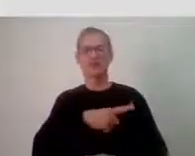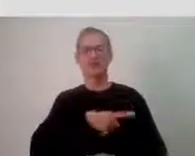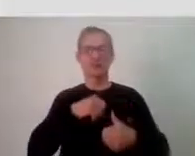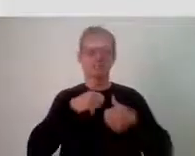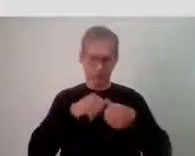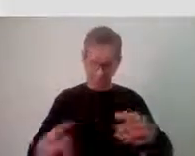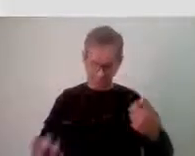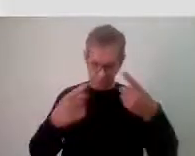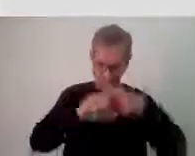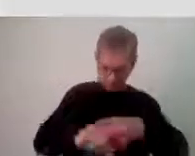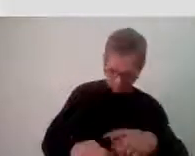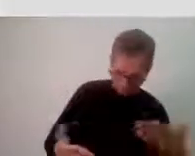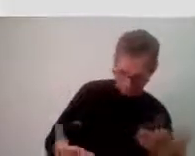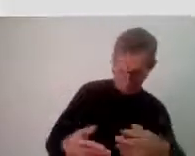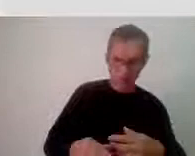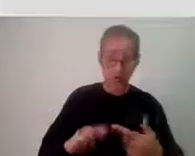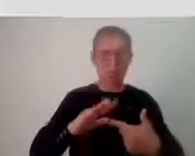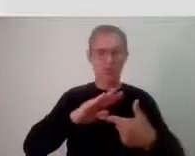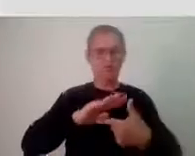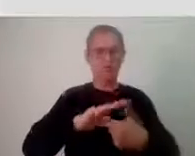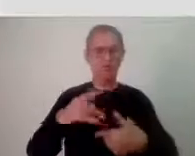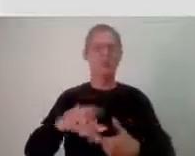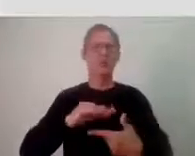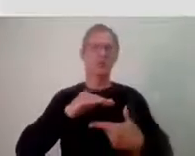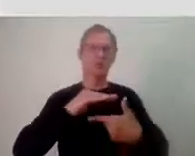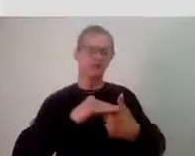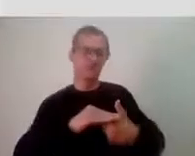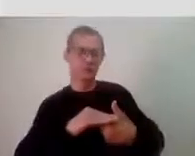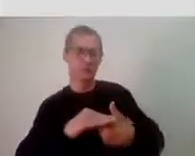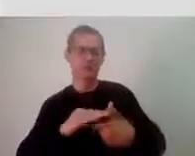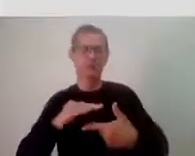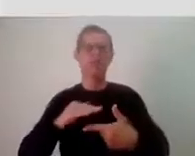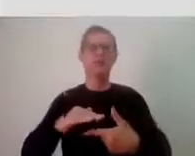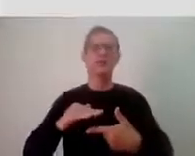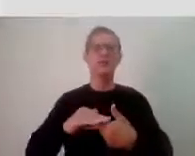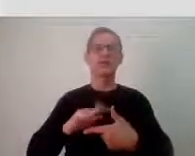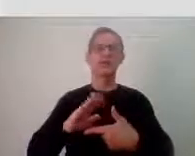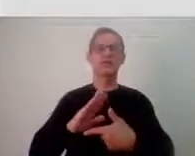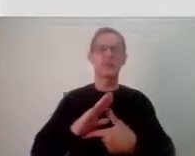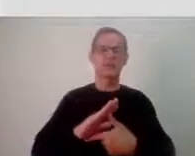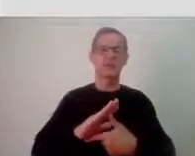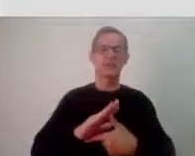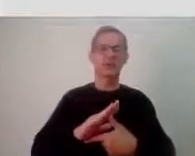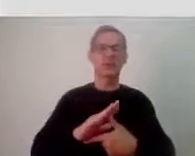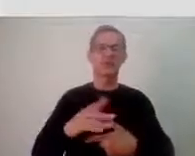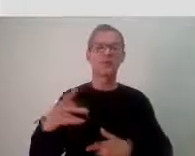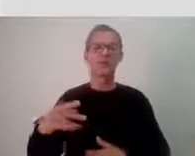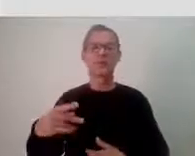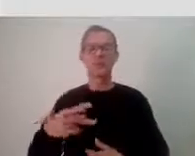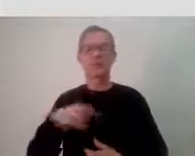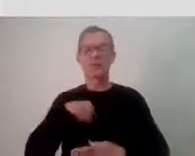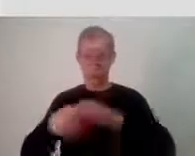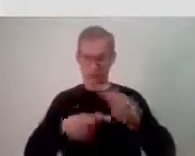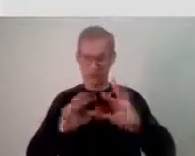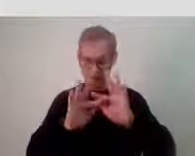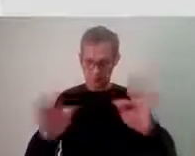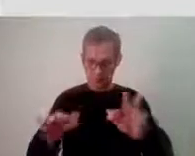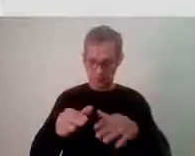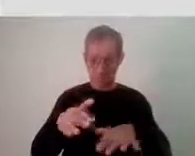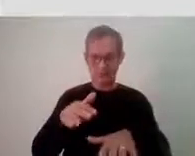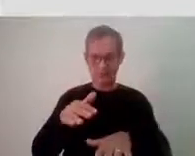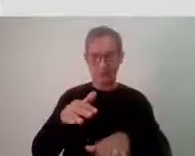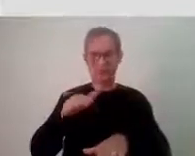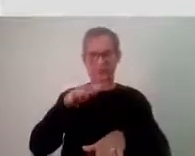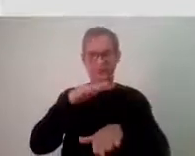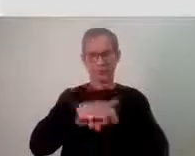essa inversão aqui, ó. Cosseno é maior do que seno é maior do que cosseno. Eu gosto de falar a função que está por cima e a função